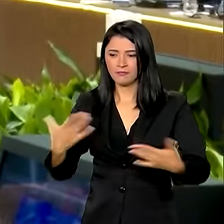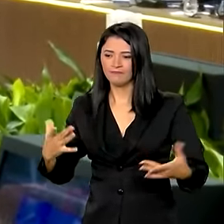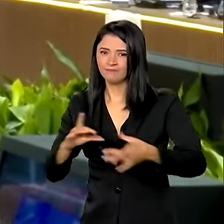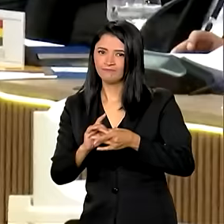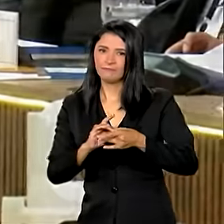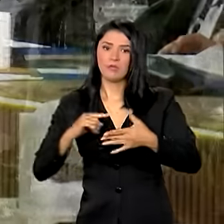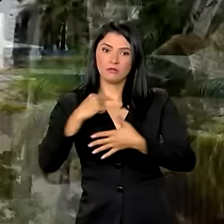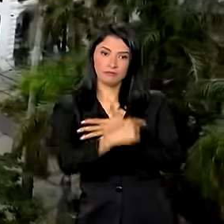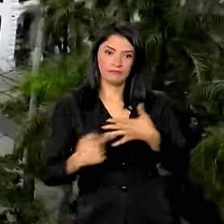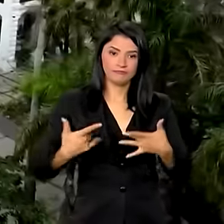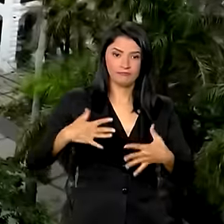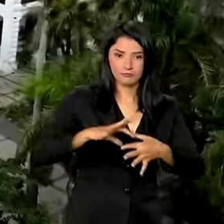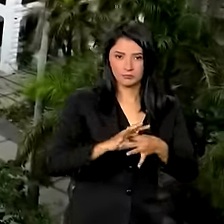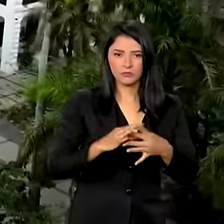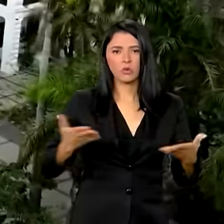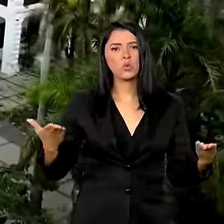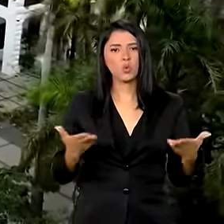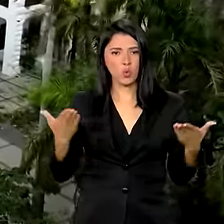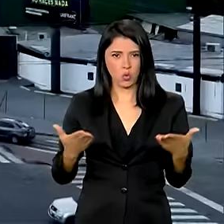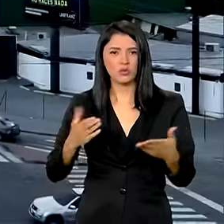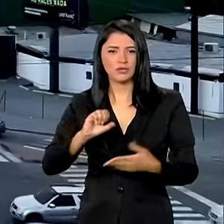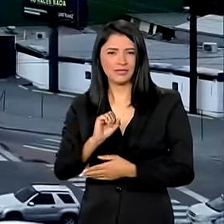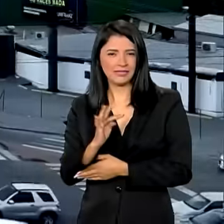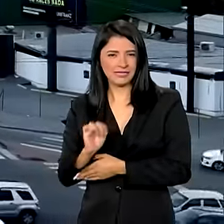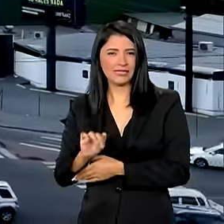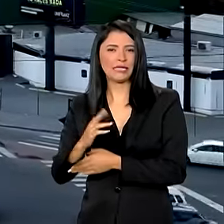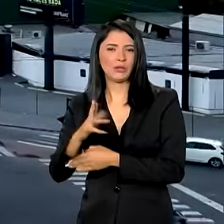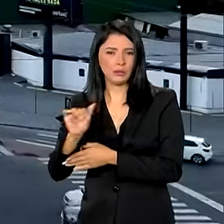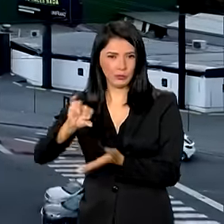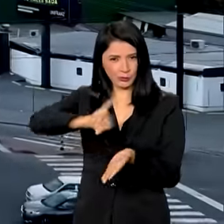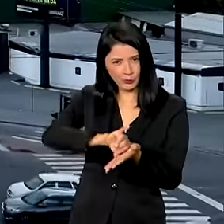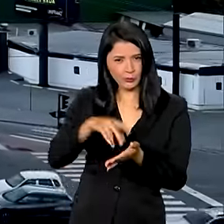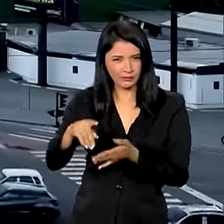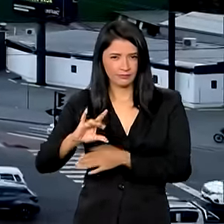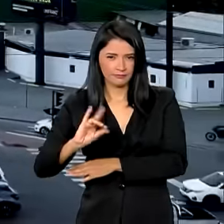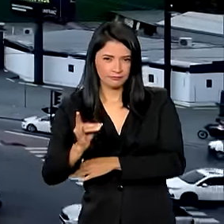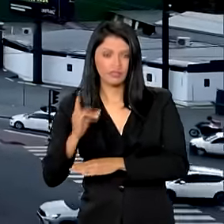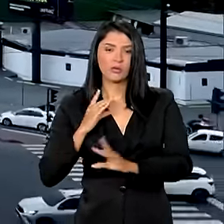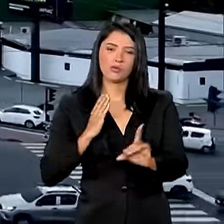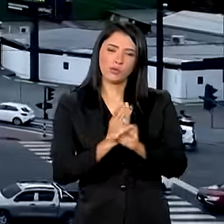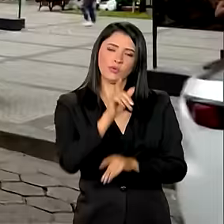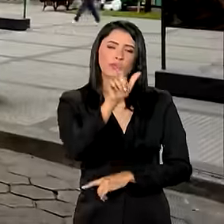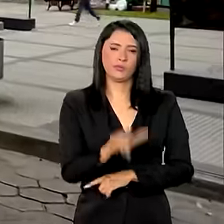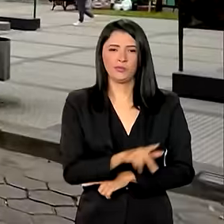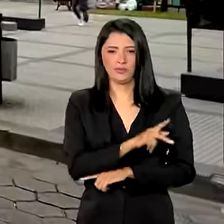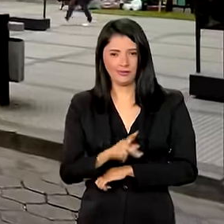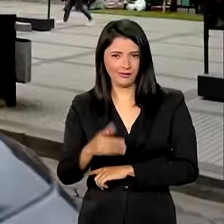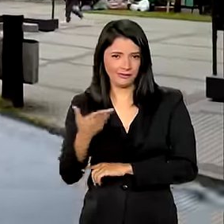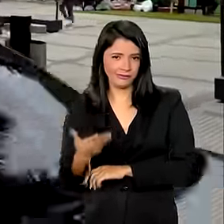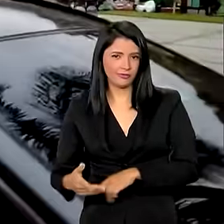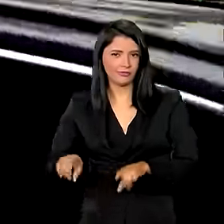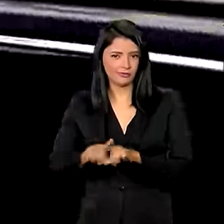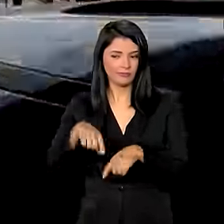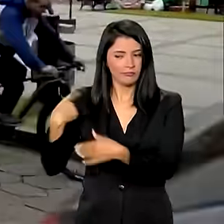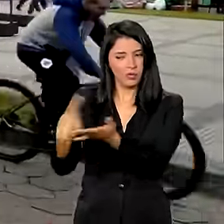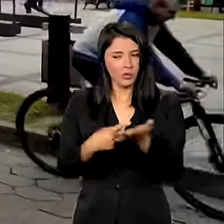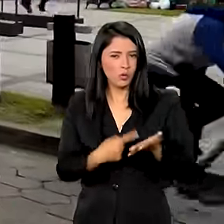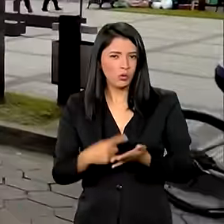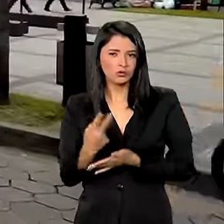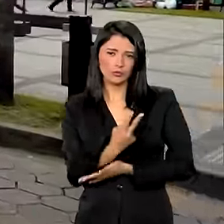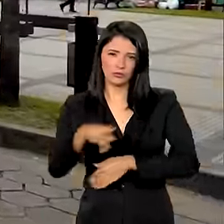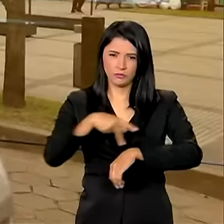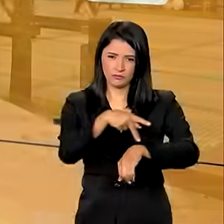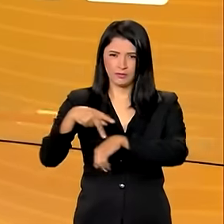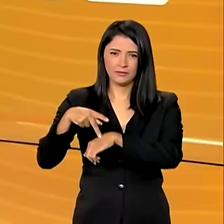integração regional. Hoje, em Santa Cruz de la Sierra, Lula tem encontro com o presidente da Bolívia e fecha acordos entre os